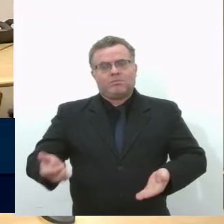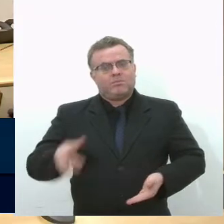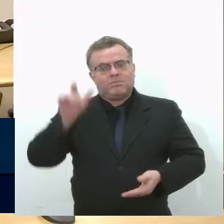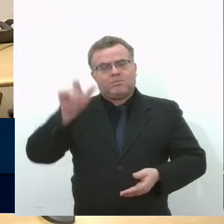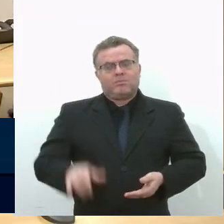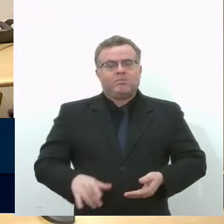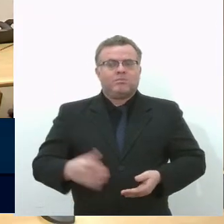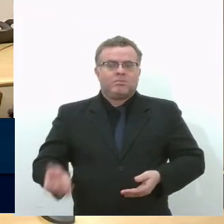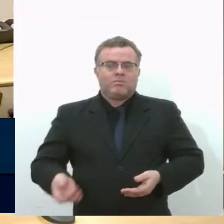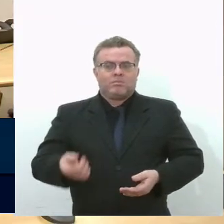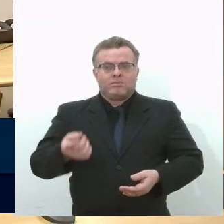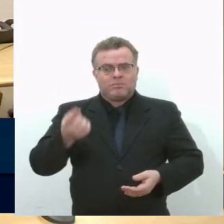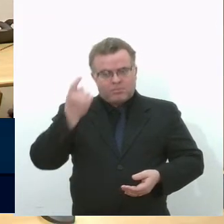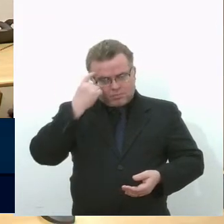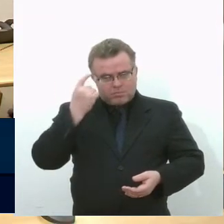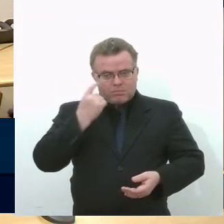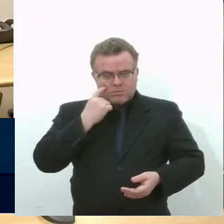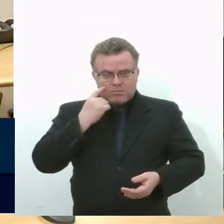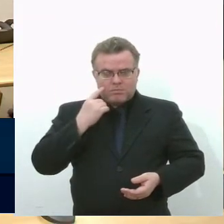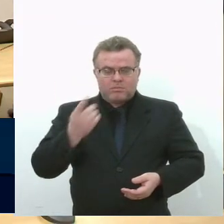Guimarães.